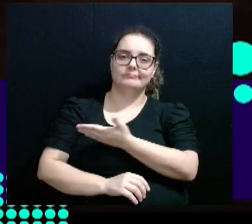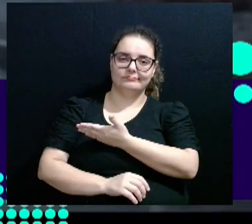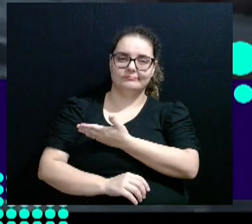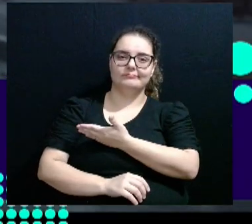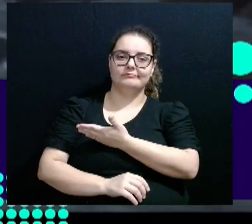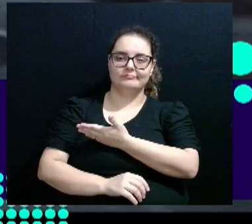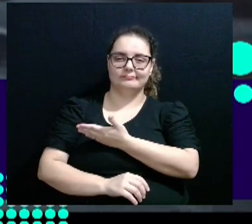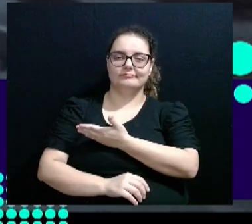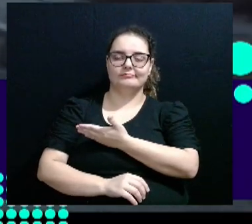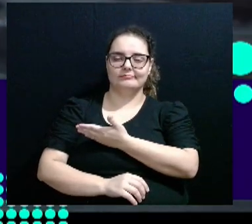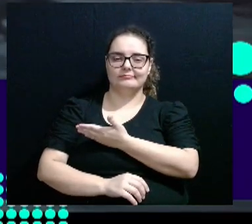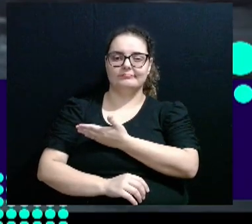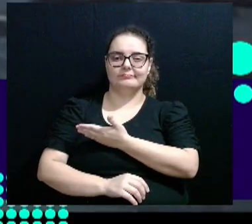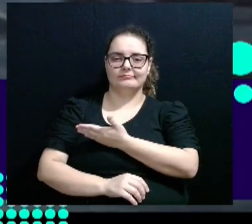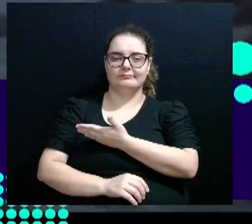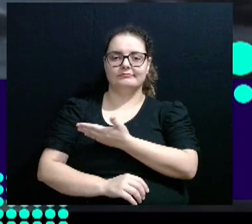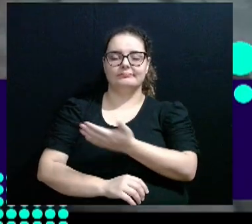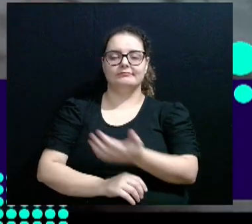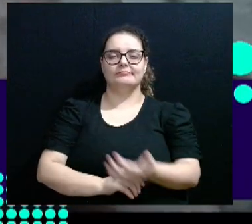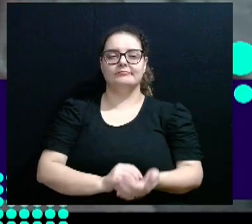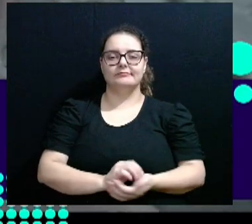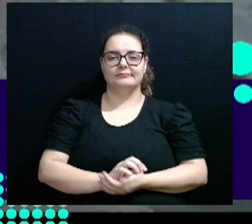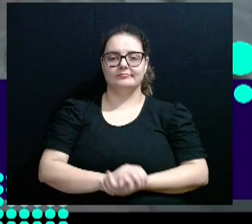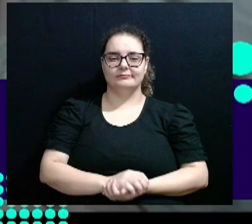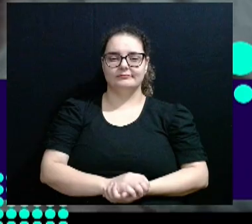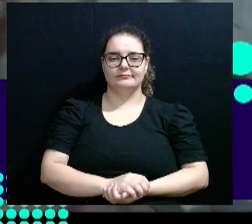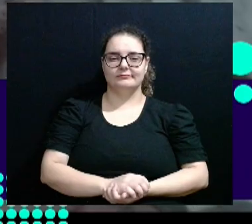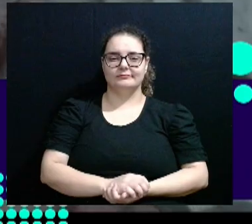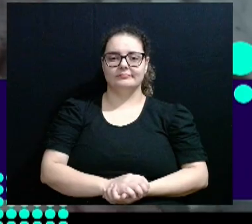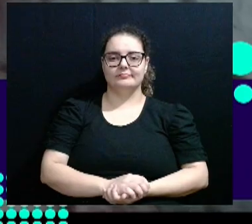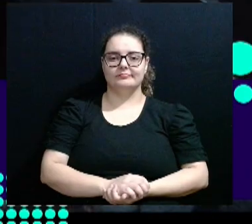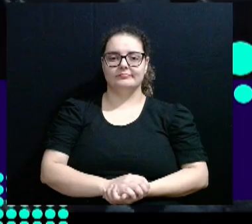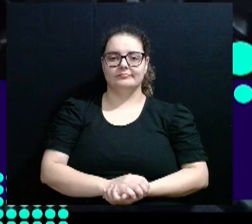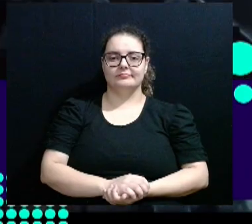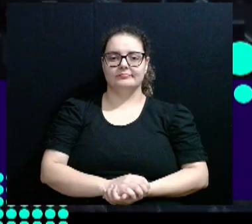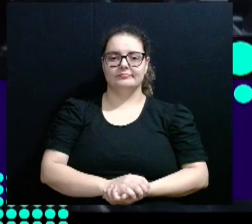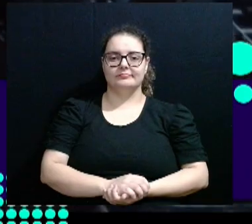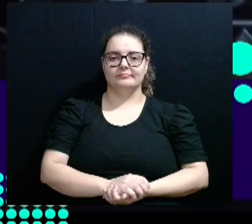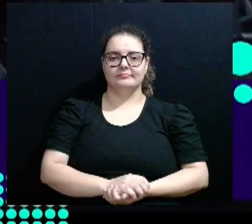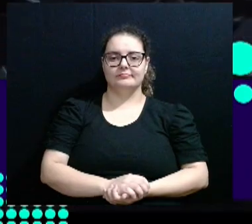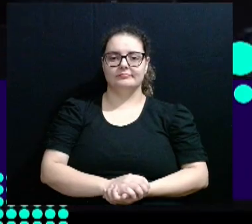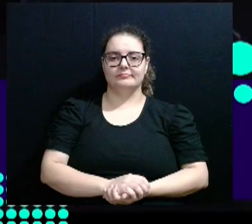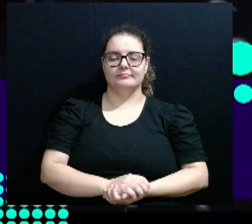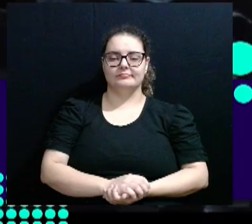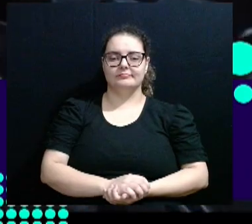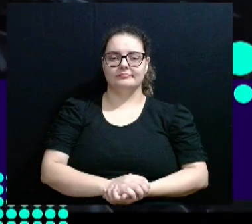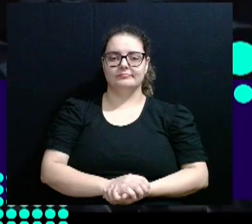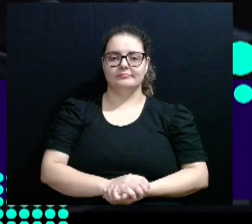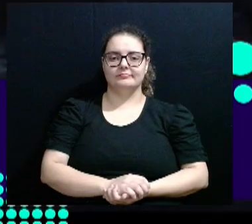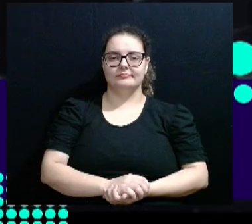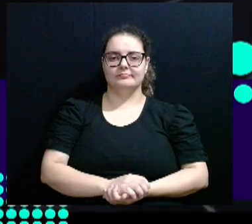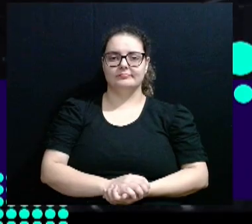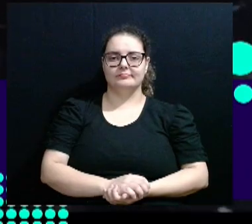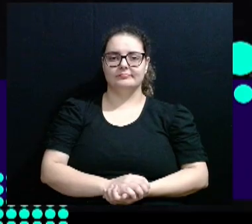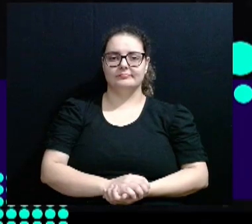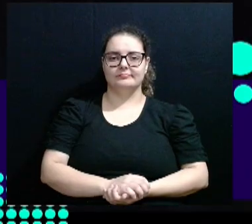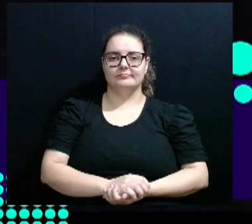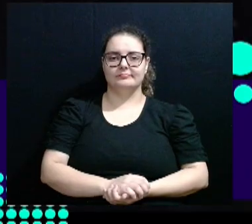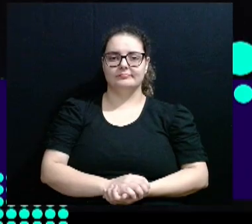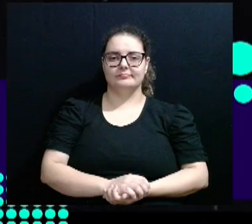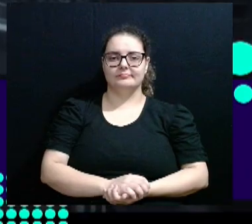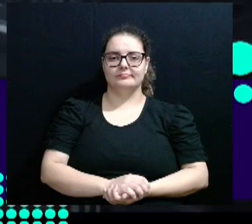para a Transilvânia para um encontro com o Conde Orlok. Atormentada por visões terríveis e uma